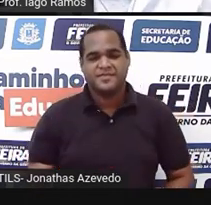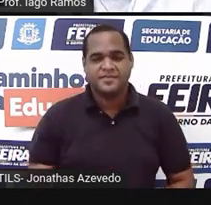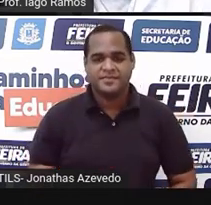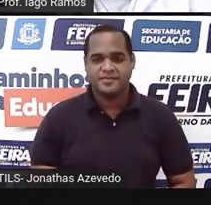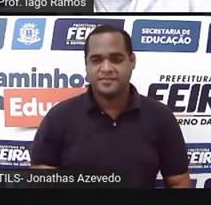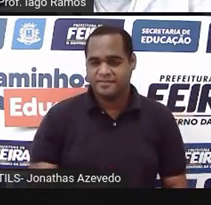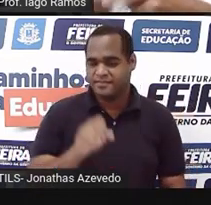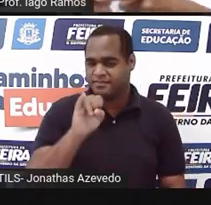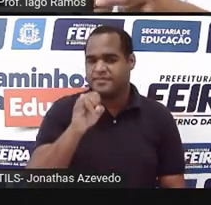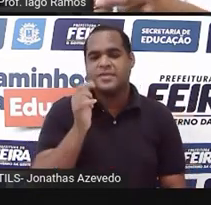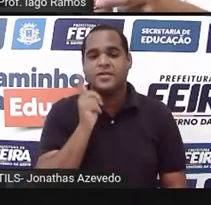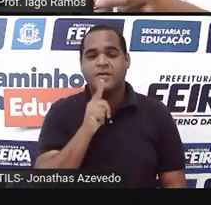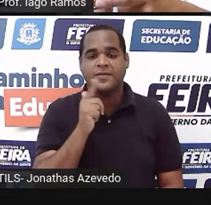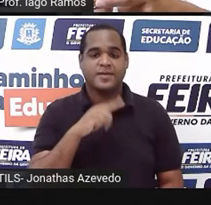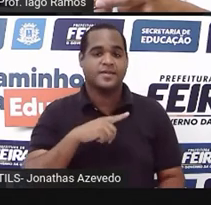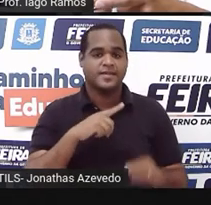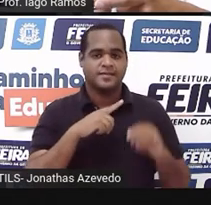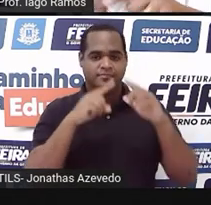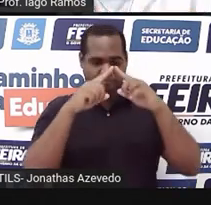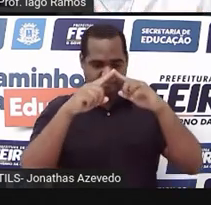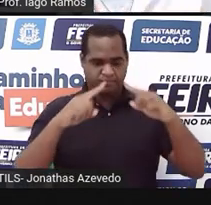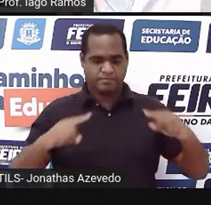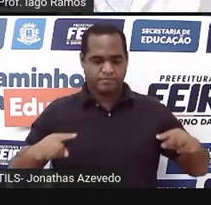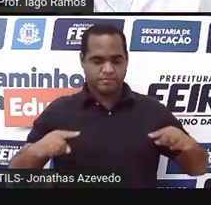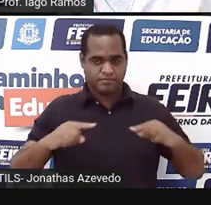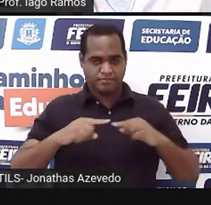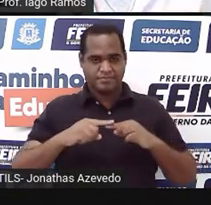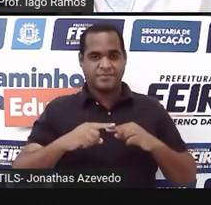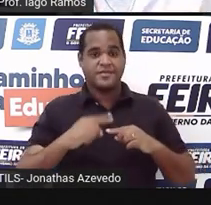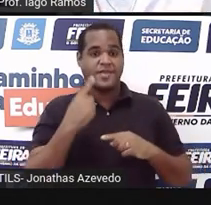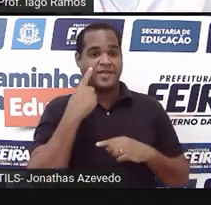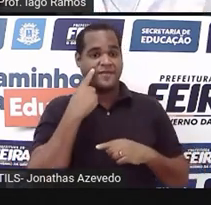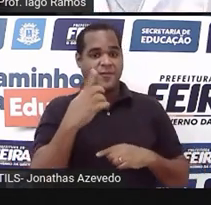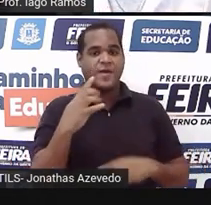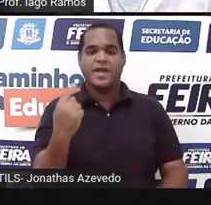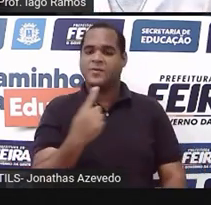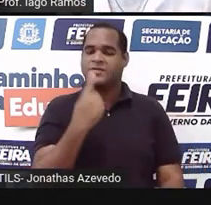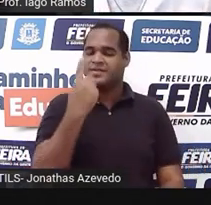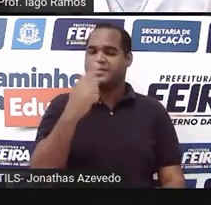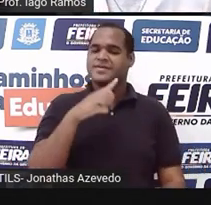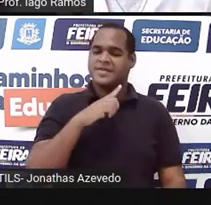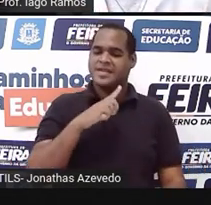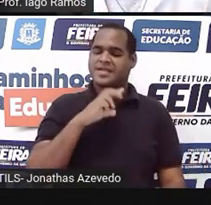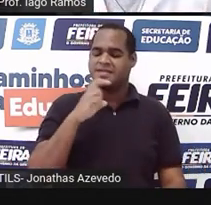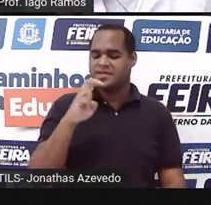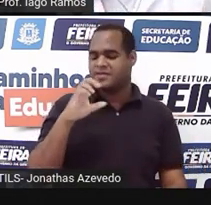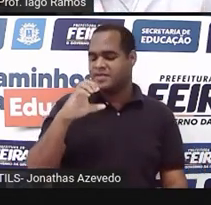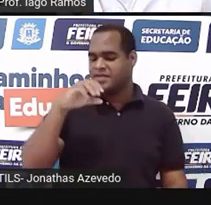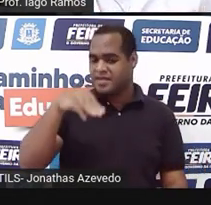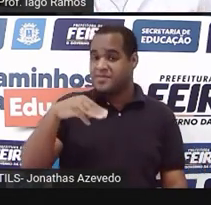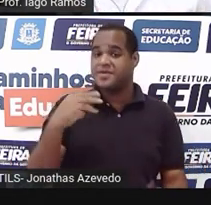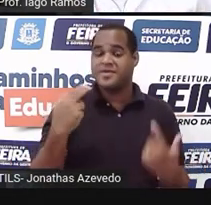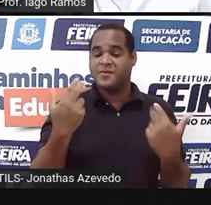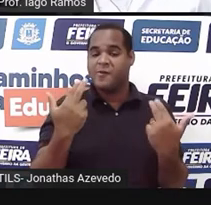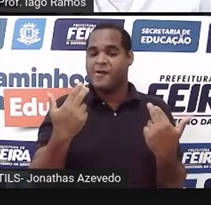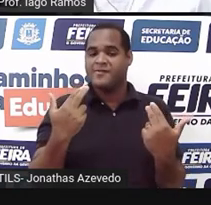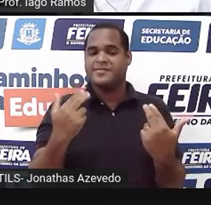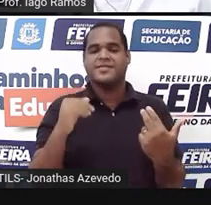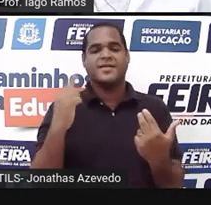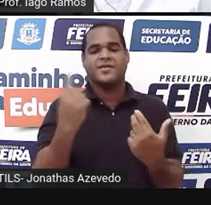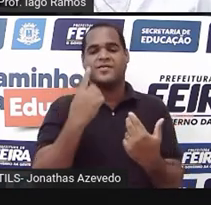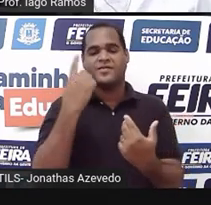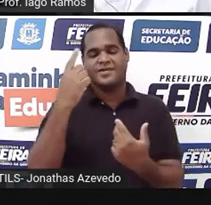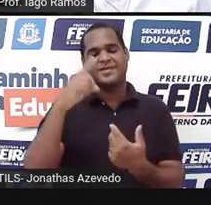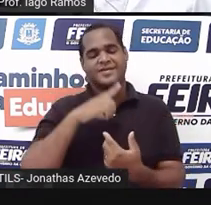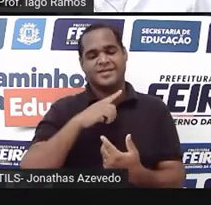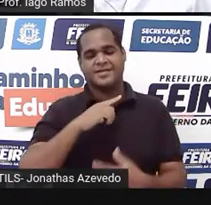e a gente bota esse triângulo Zinho em pé ó vê que a altura dele é os mesmos 5 cm da altura do trapézio